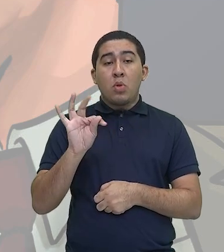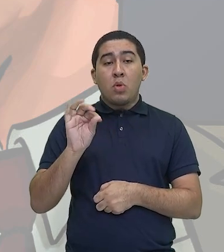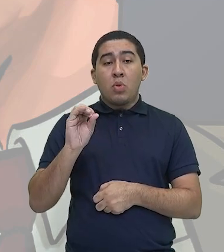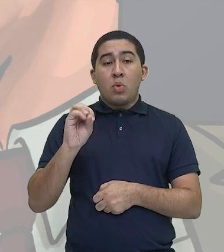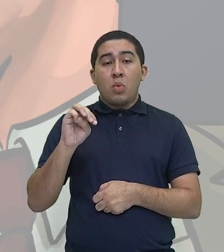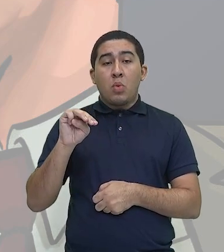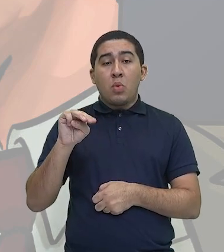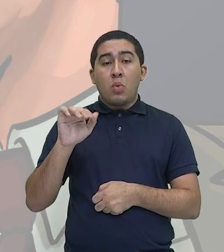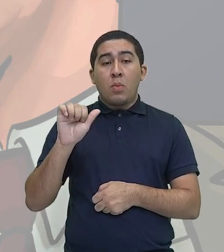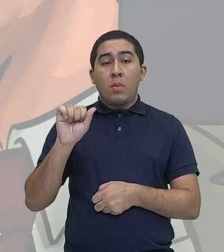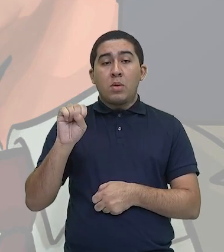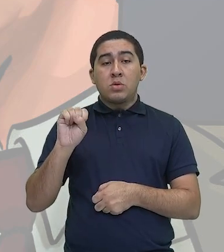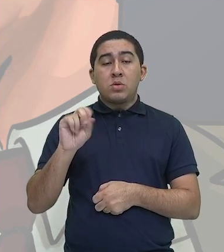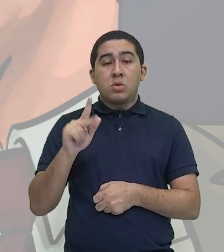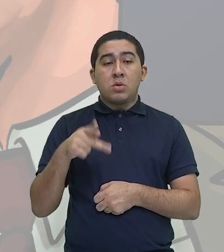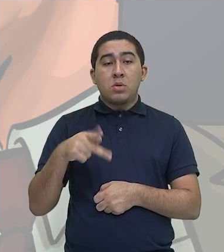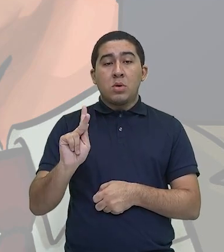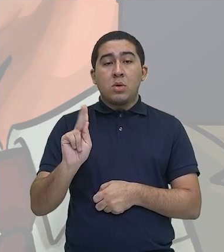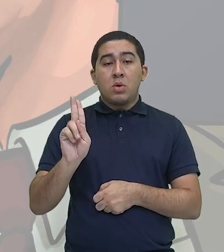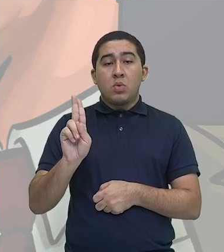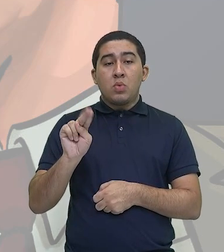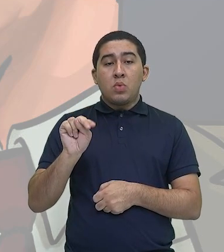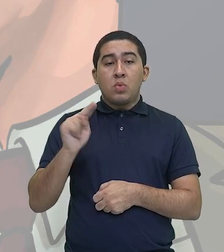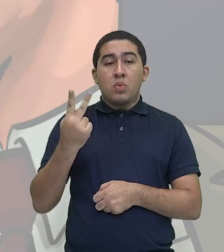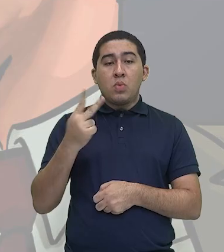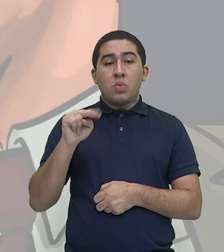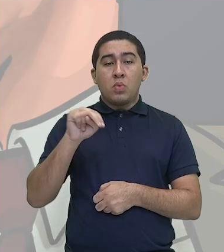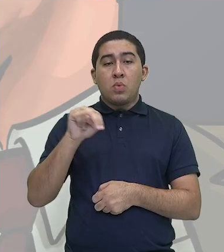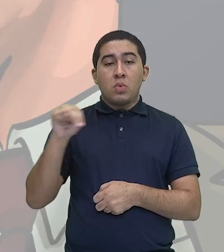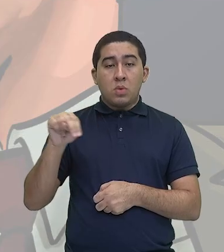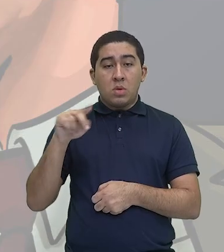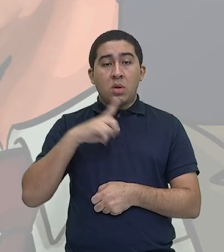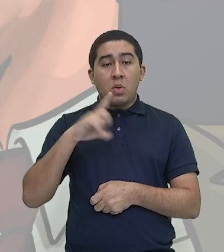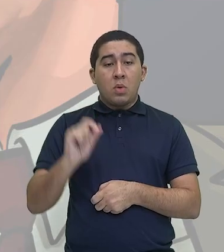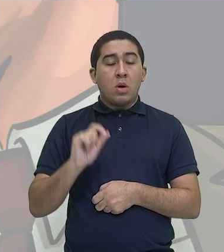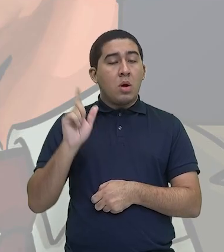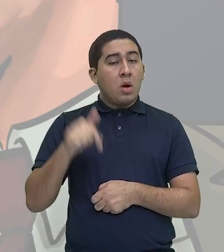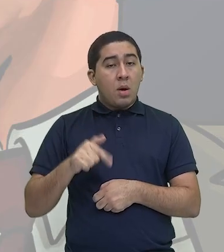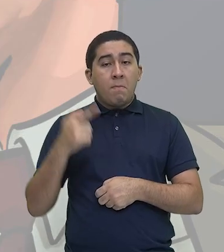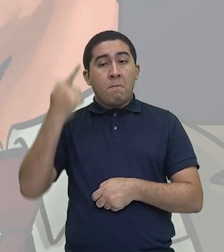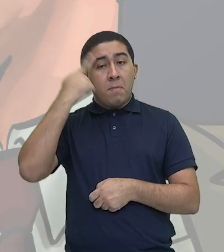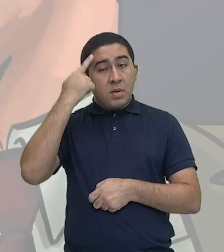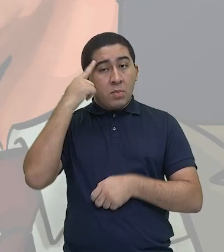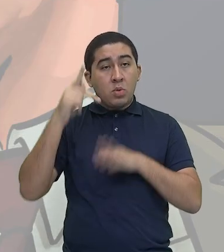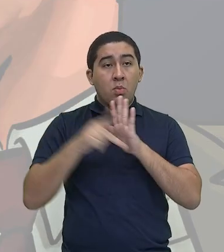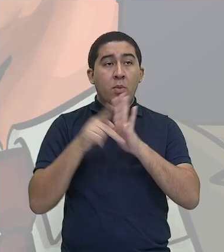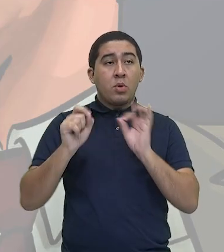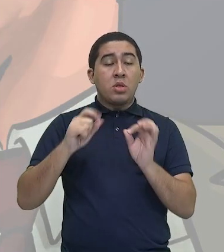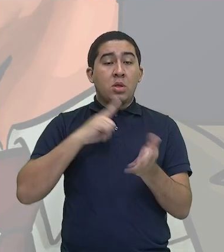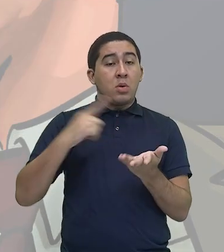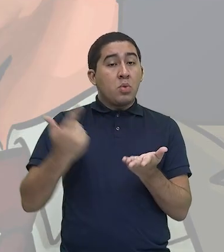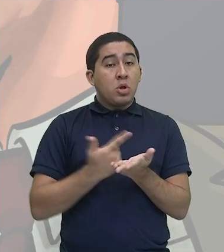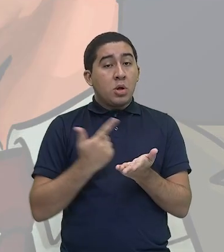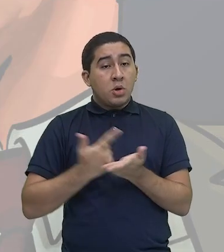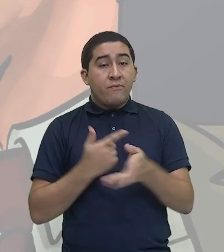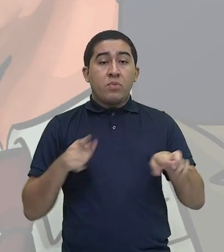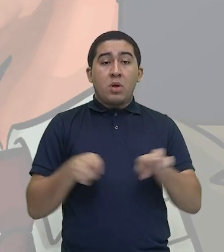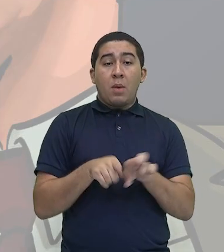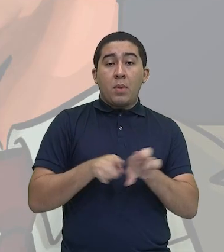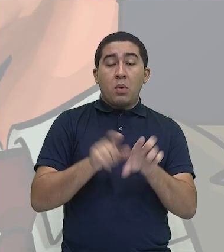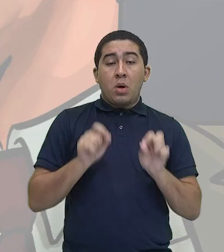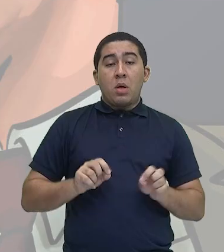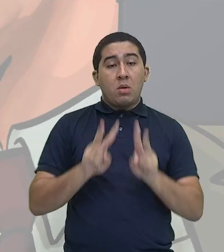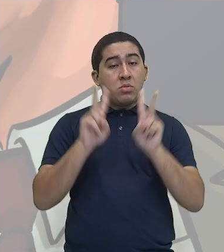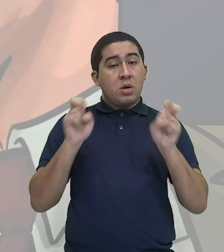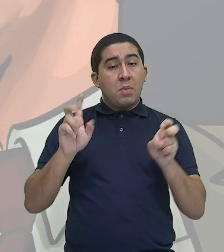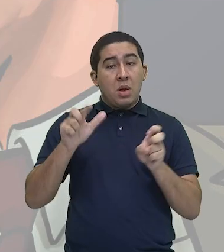Kuhn. Thomas Kuhn, ele vai trabalhar a questão, ele tem até um livro, né, chamado